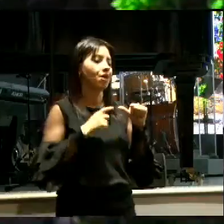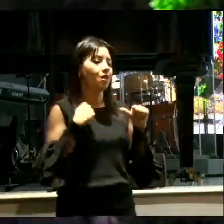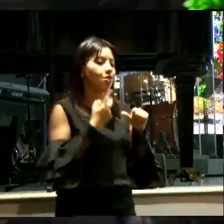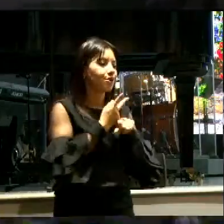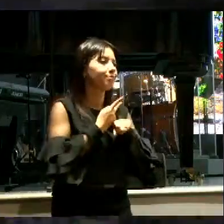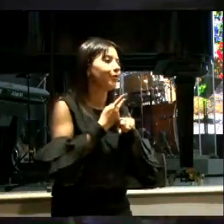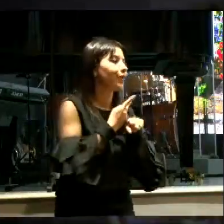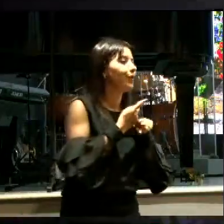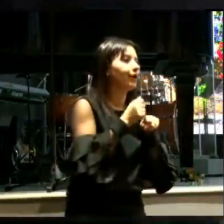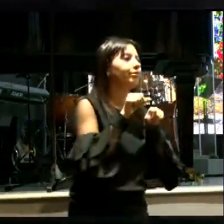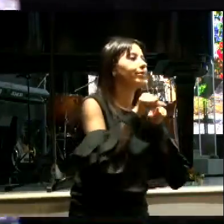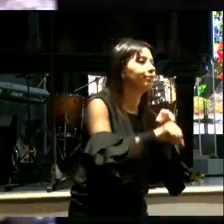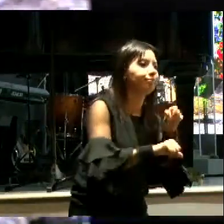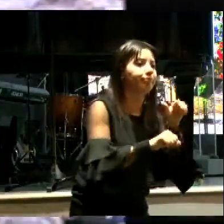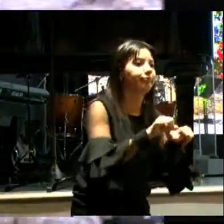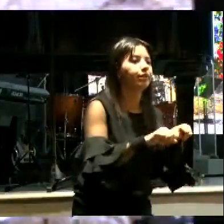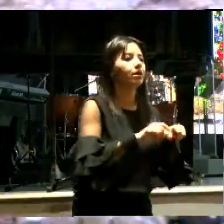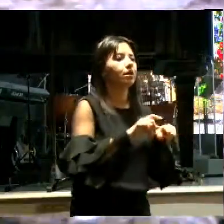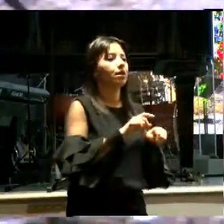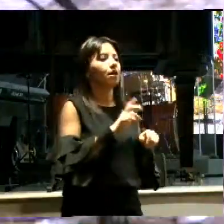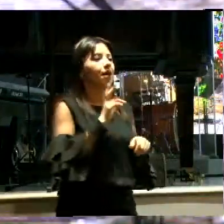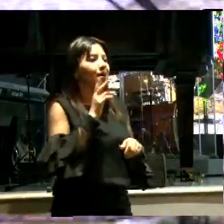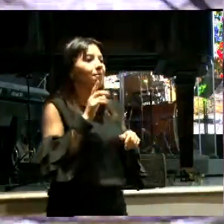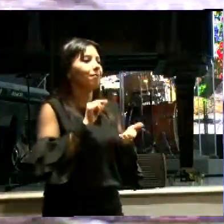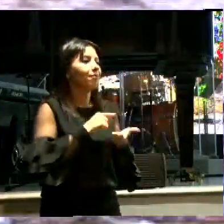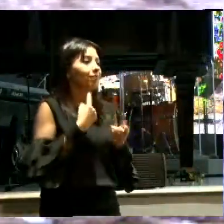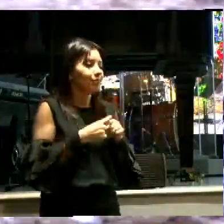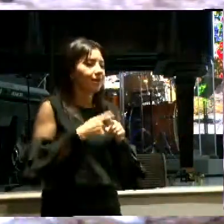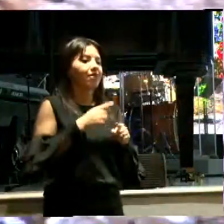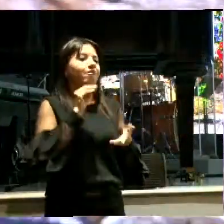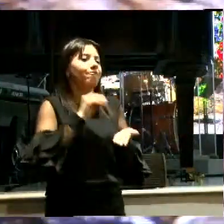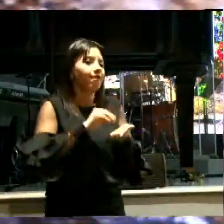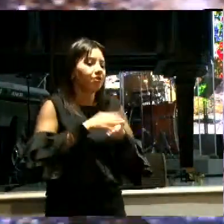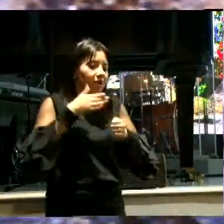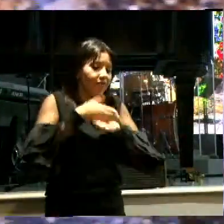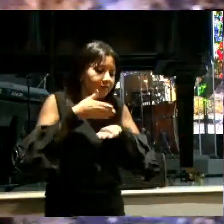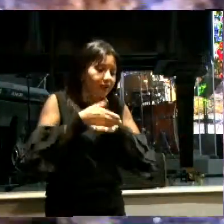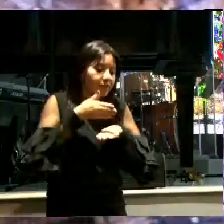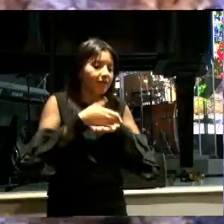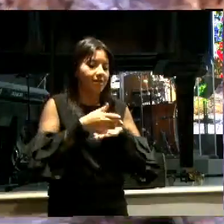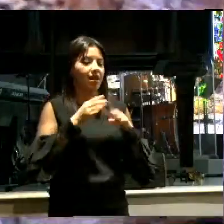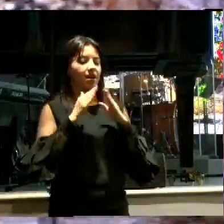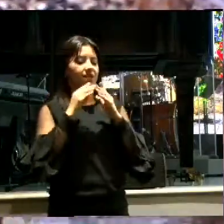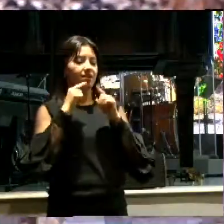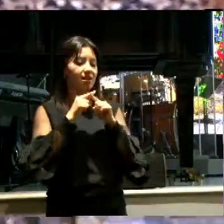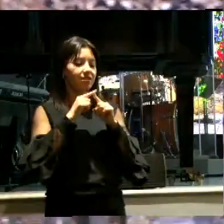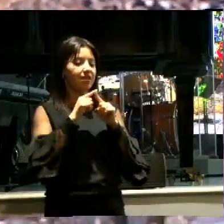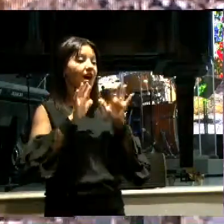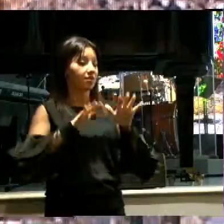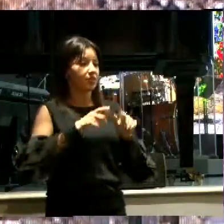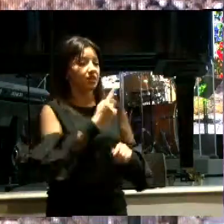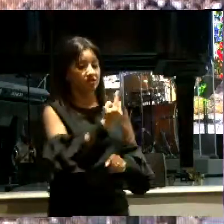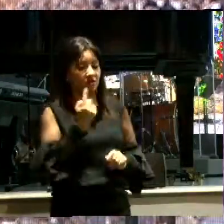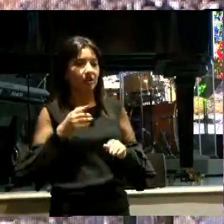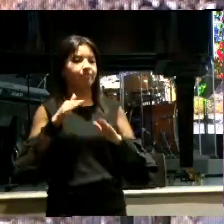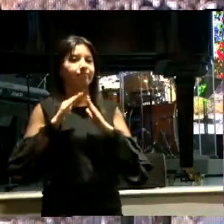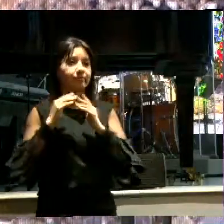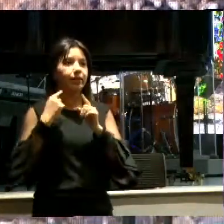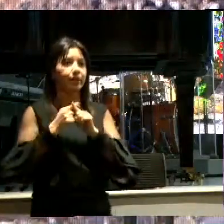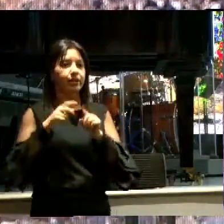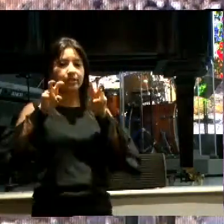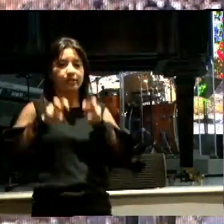vez mais temos vindo para a igreja, mas com a nossa cabeça preocupada lá fora. Nós vemos para